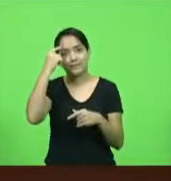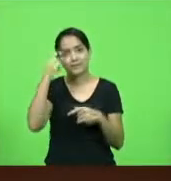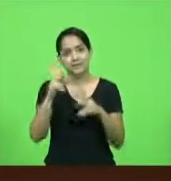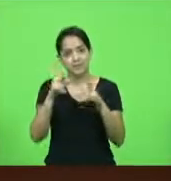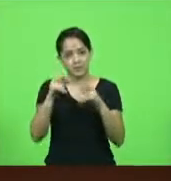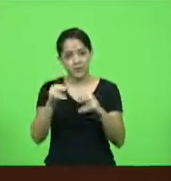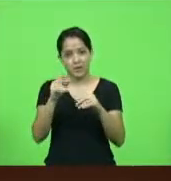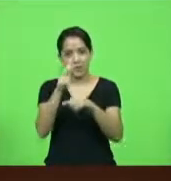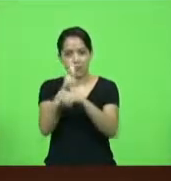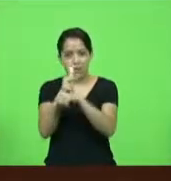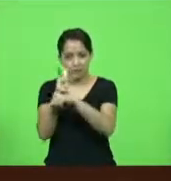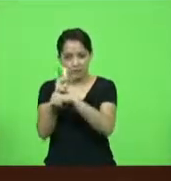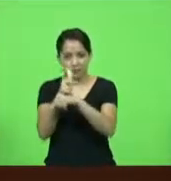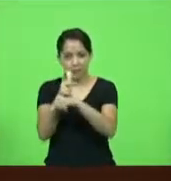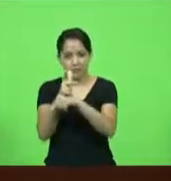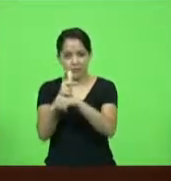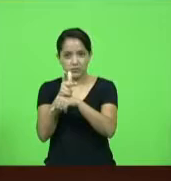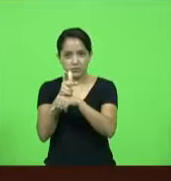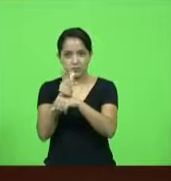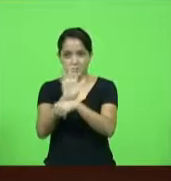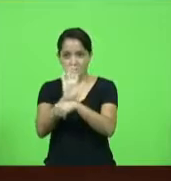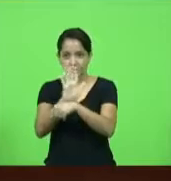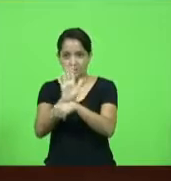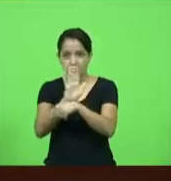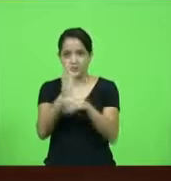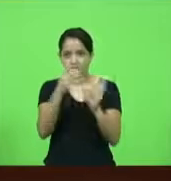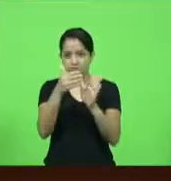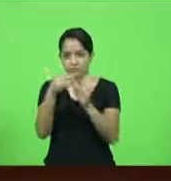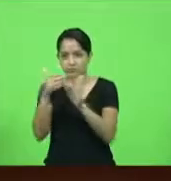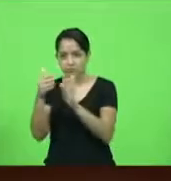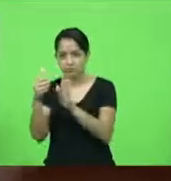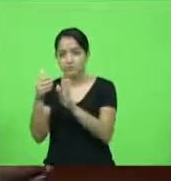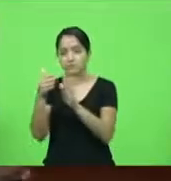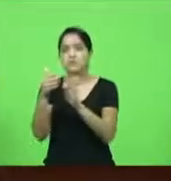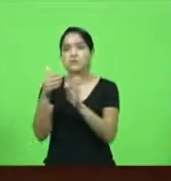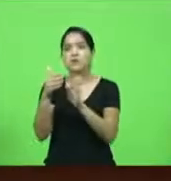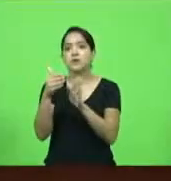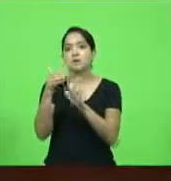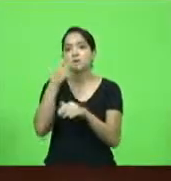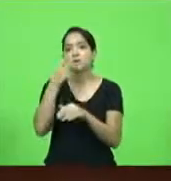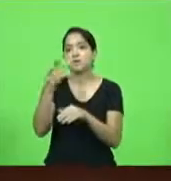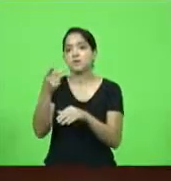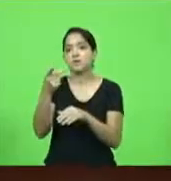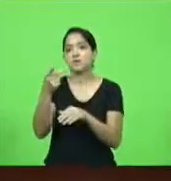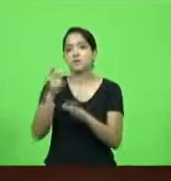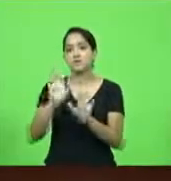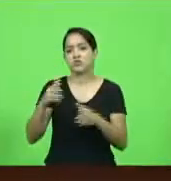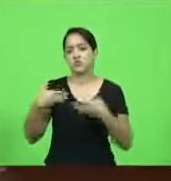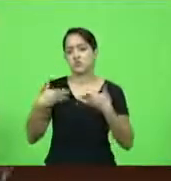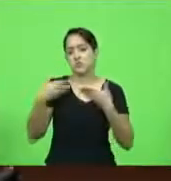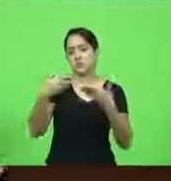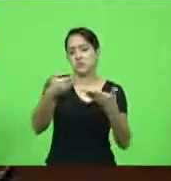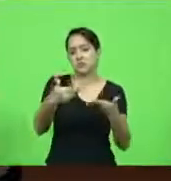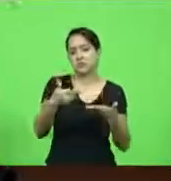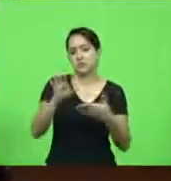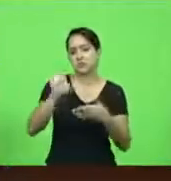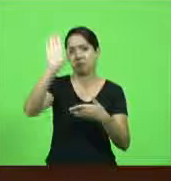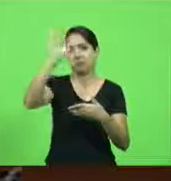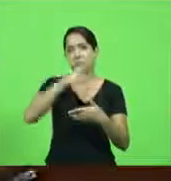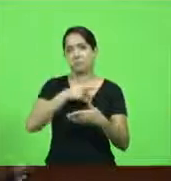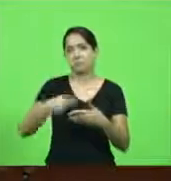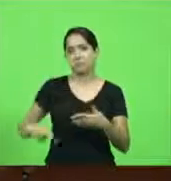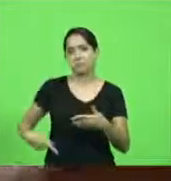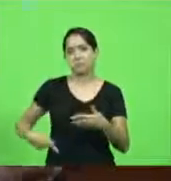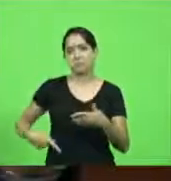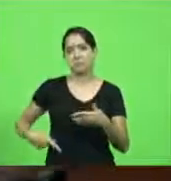Excelência colocou, quando o governador Carlos Moisés disse, já me convidaram para ser candidato à presidência da